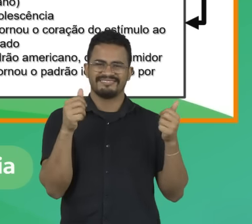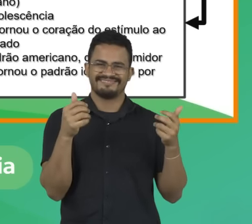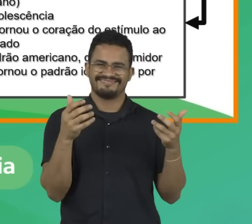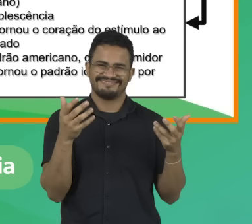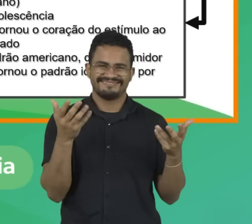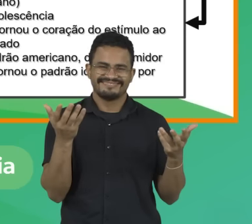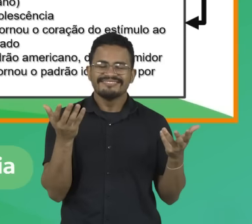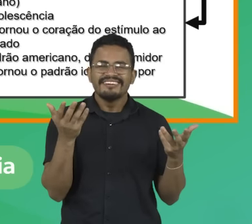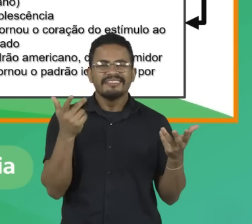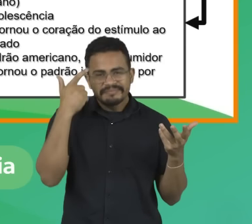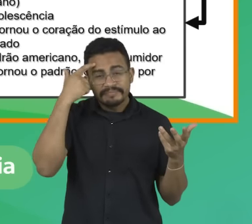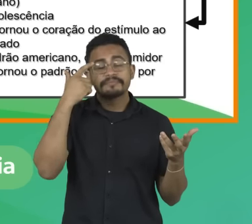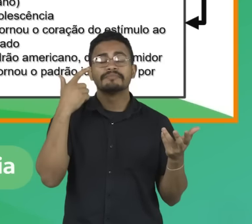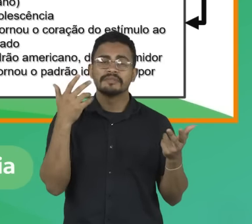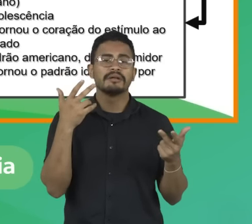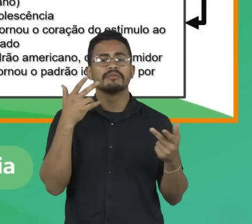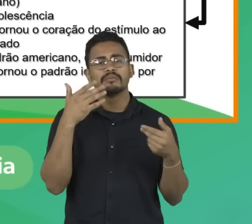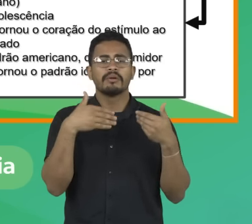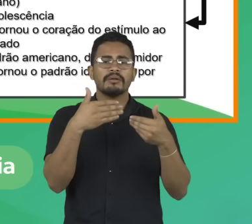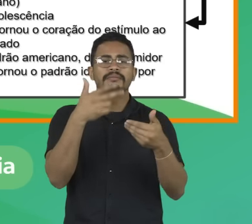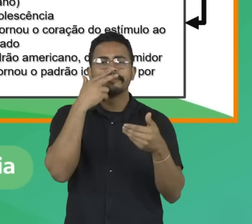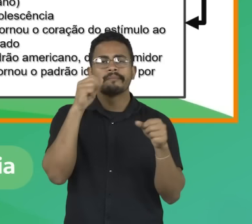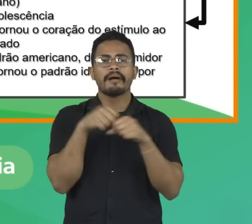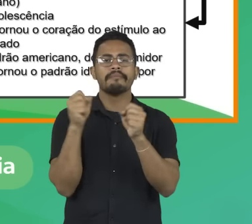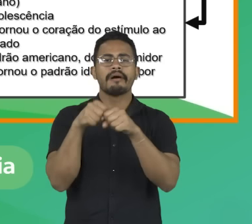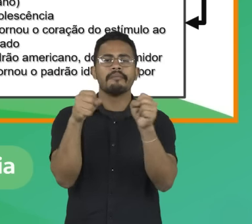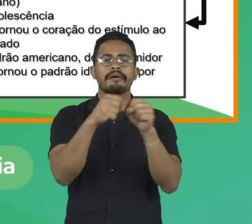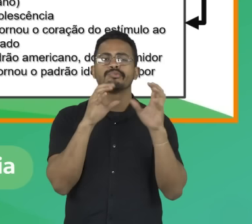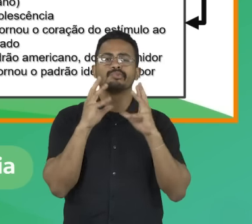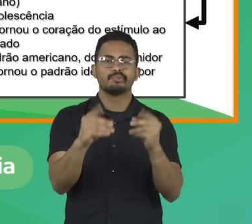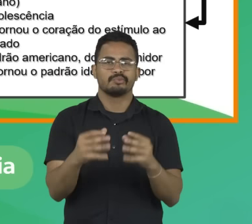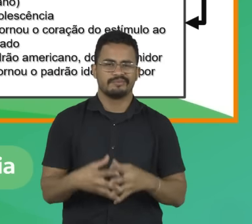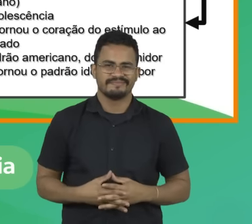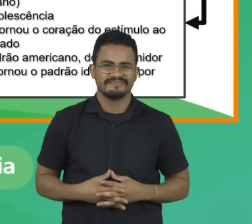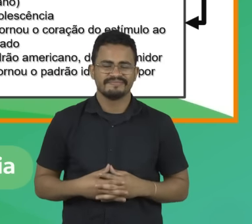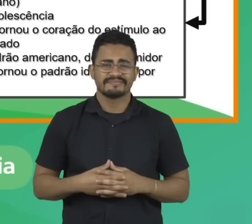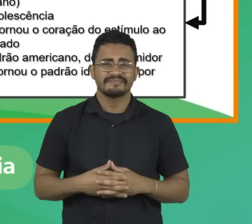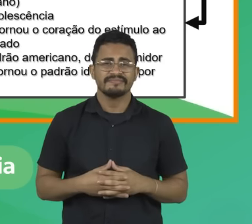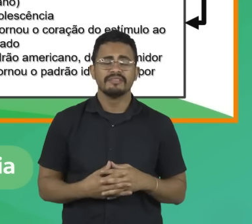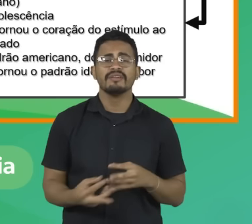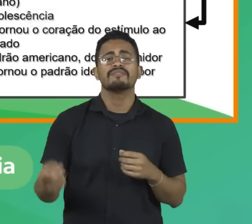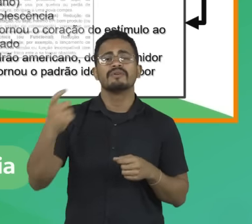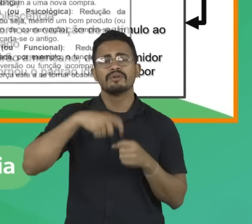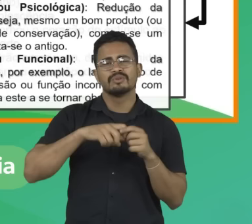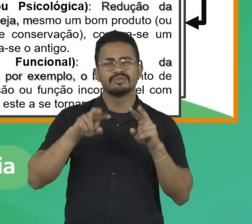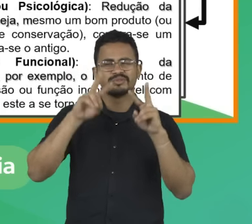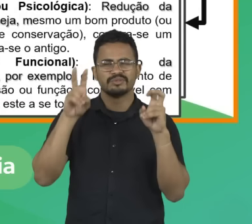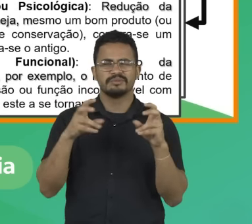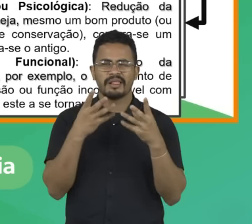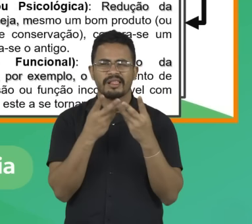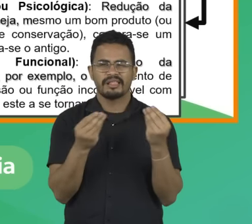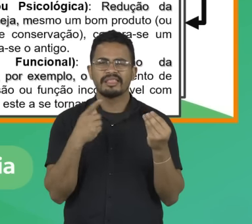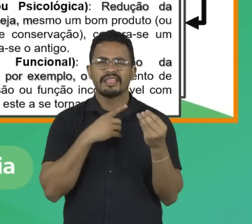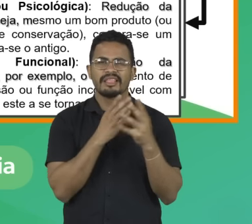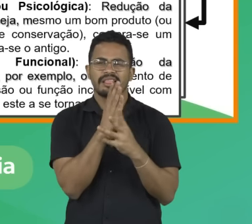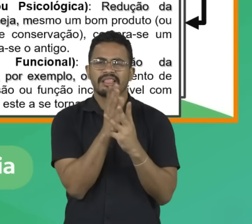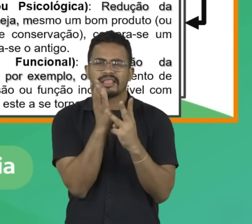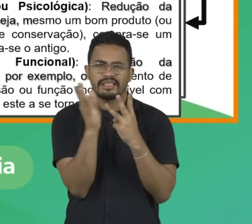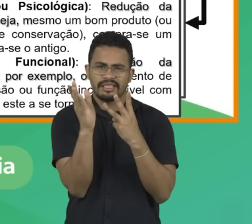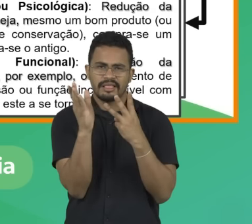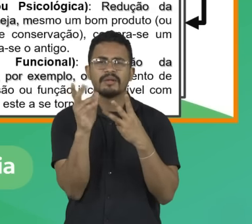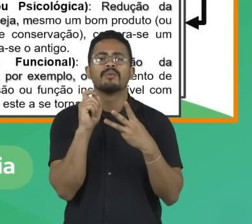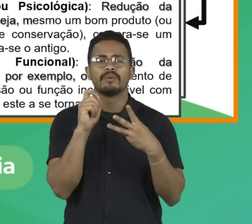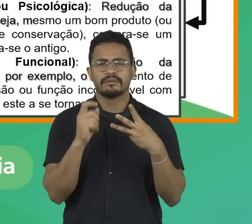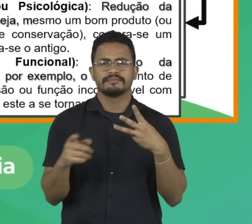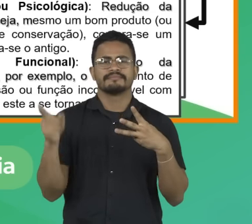fazendo isso que no processo você destrói tudo que você tem. Voltando a esse ponto da obsolescência, como eu disse, tem três vertentes. As três vertentes da obsolescência